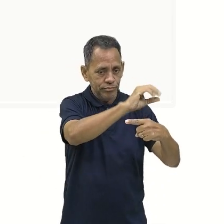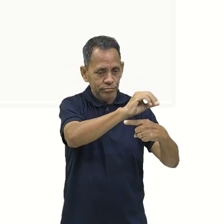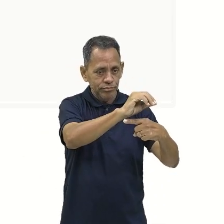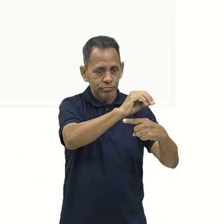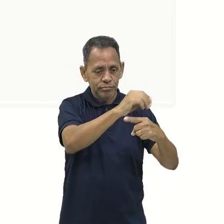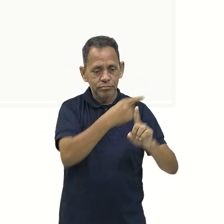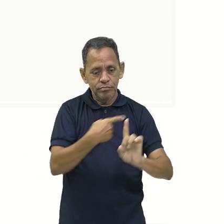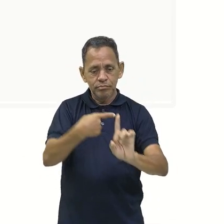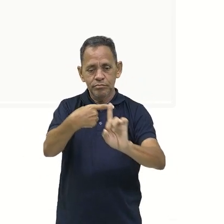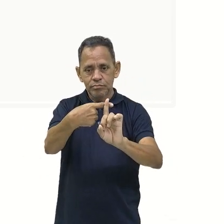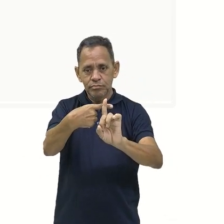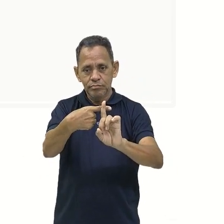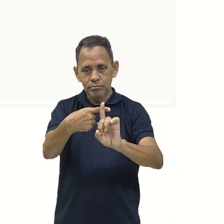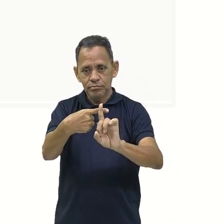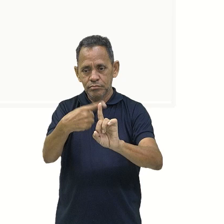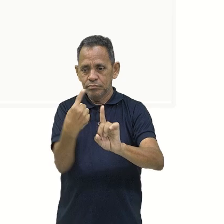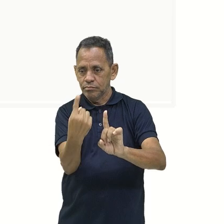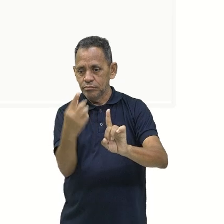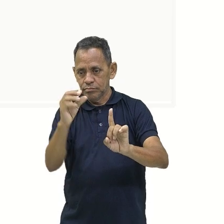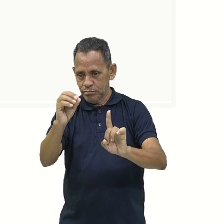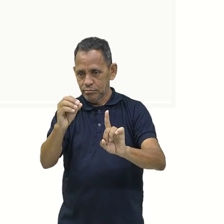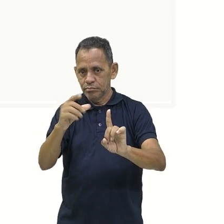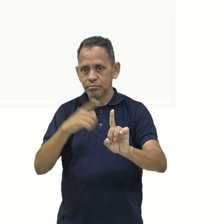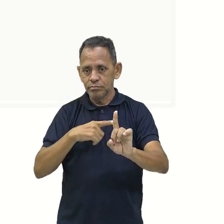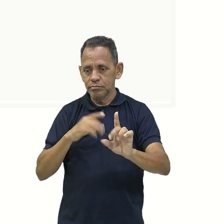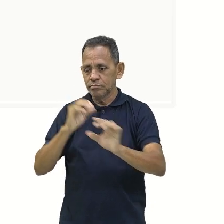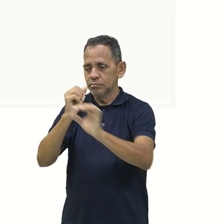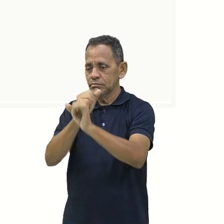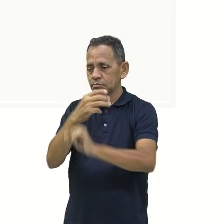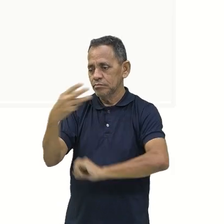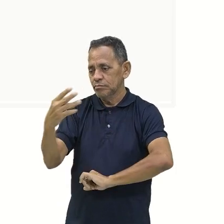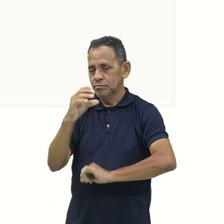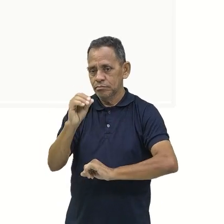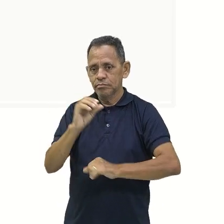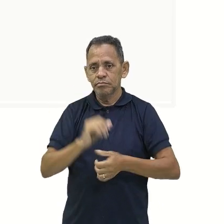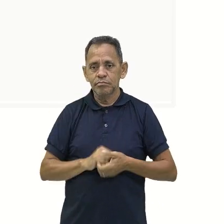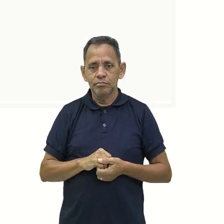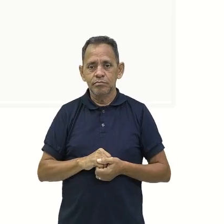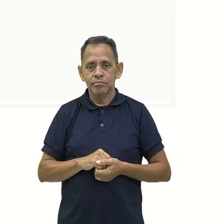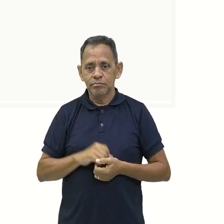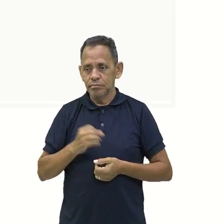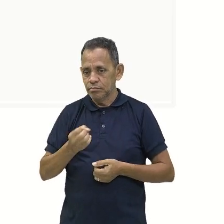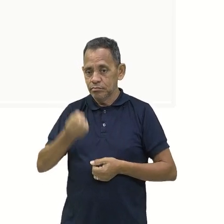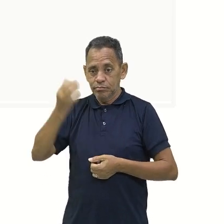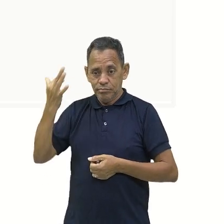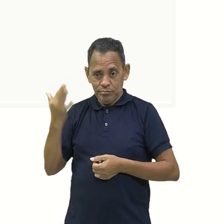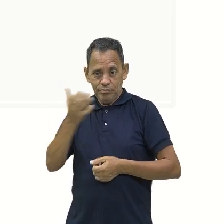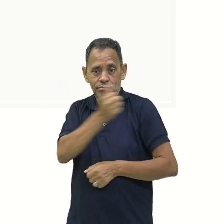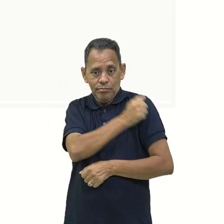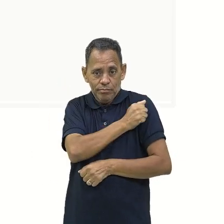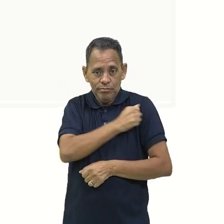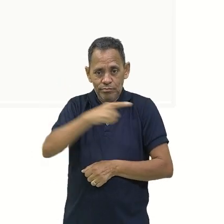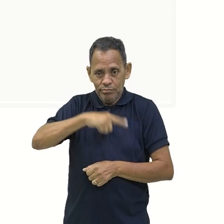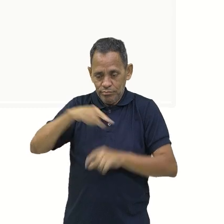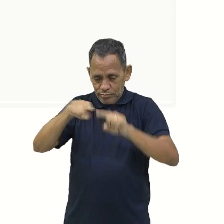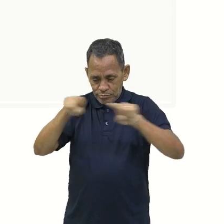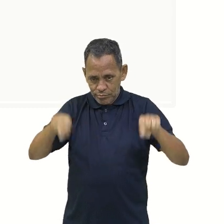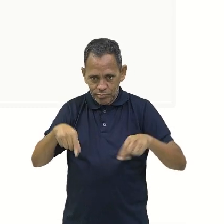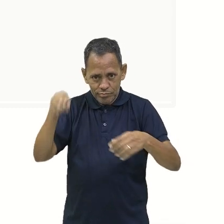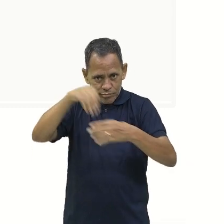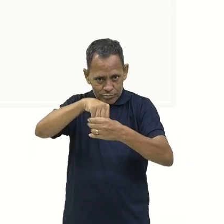20 com o outro numerador 10, eu tenho o total 30, tá? Que é o quantitativo de alunos na